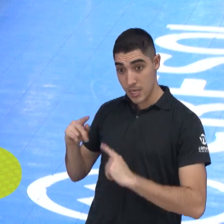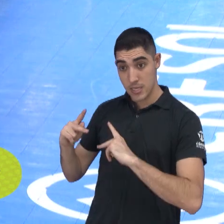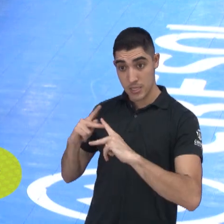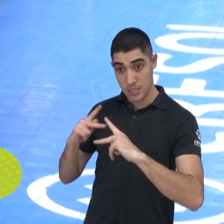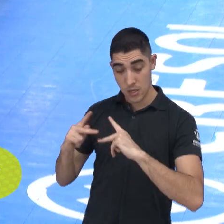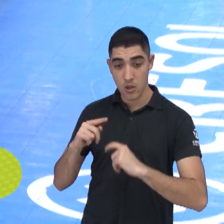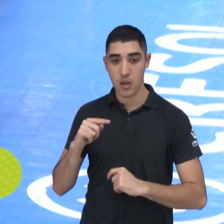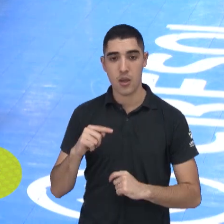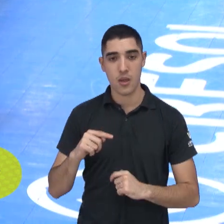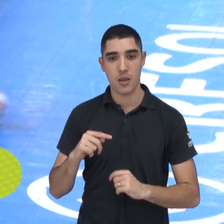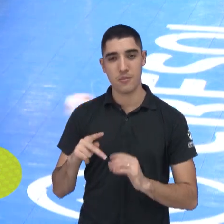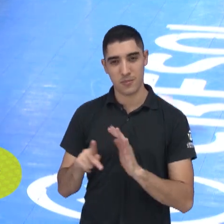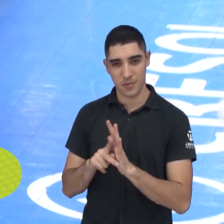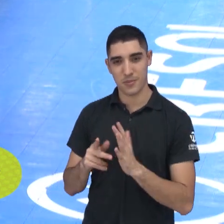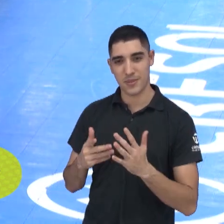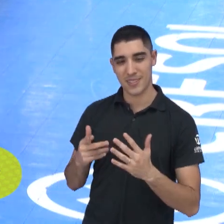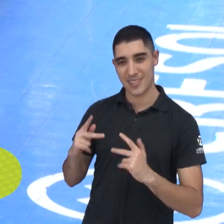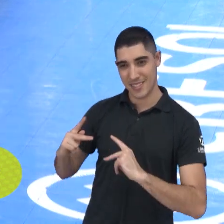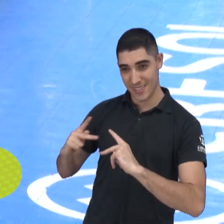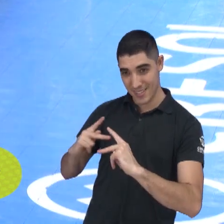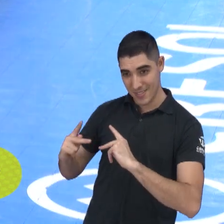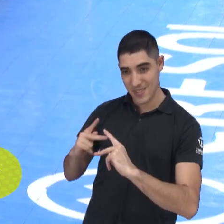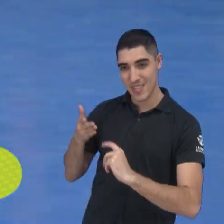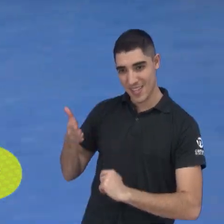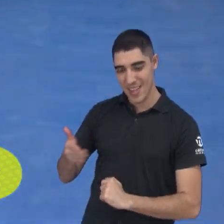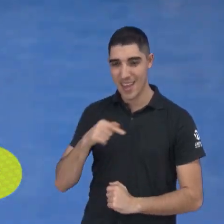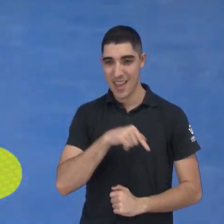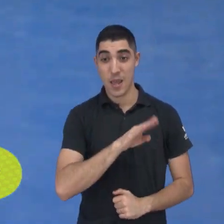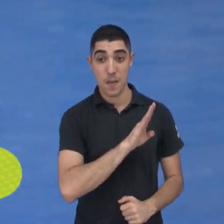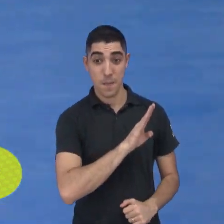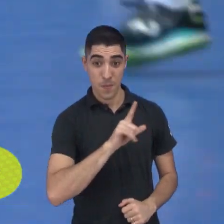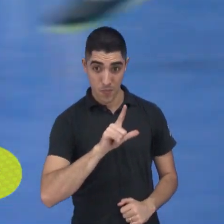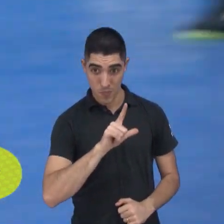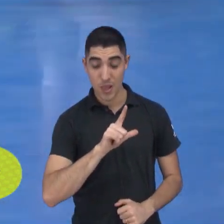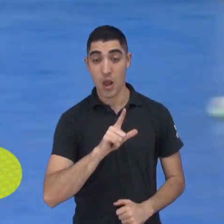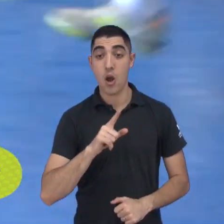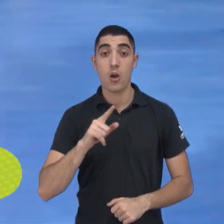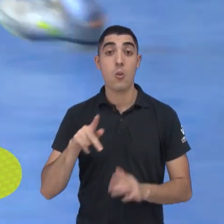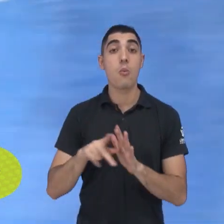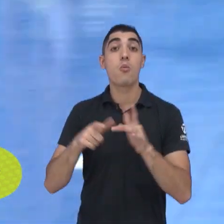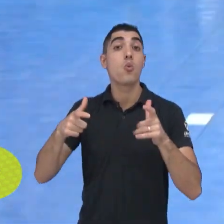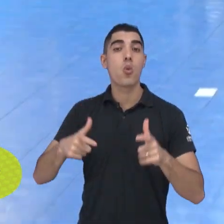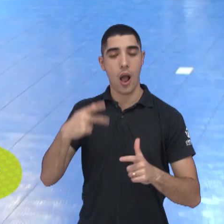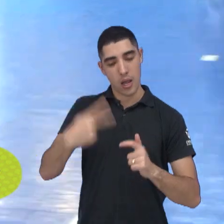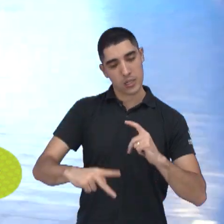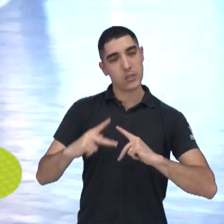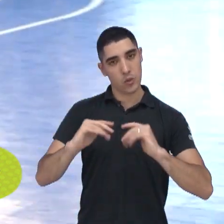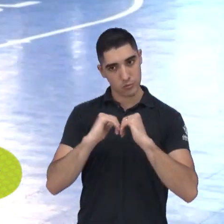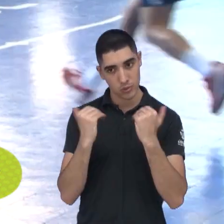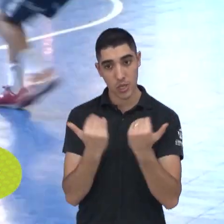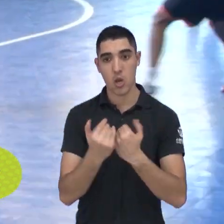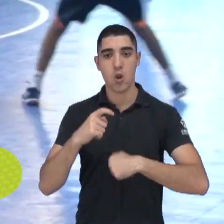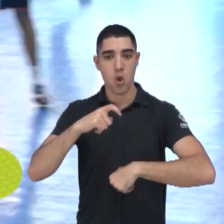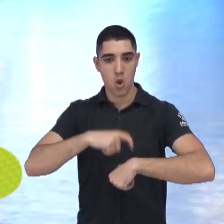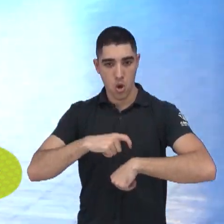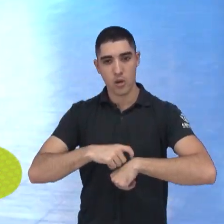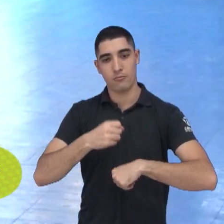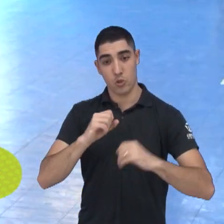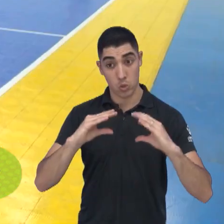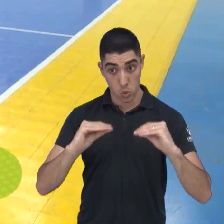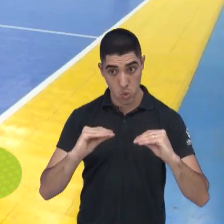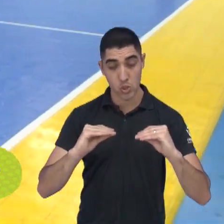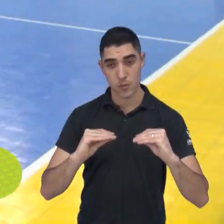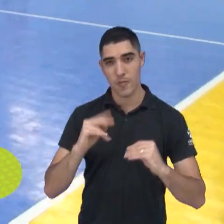ginásio, não dá até nada agora, no ginásio Tênis Clube, às 8 horas da noite. No primeiro primeiro turno, você lembra, as equipes se enfrentaram